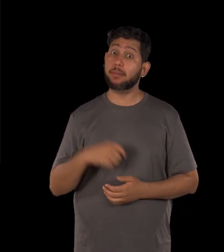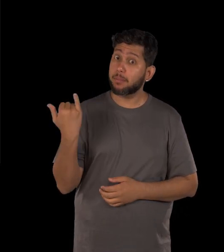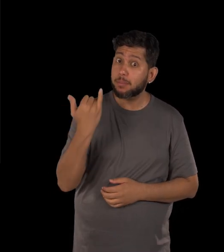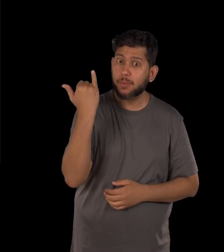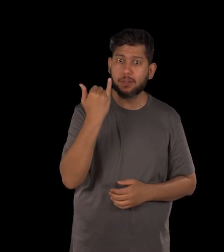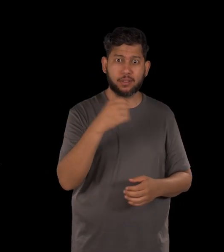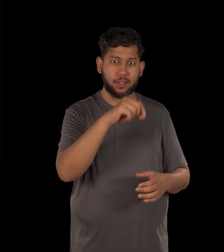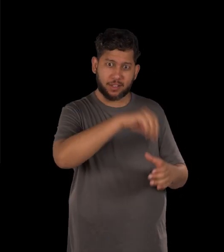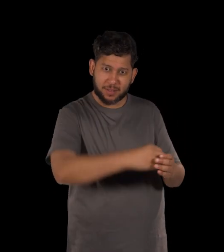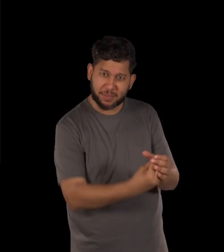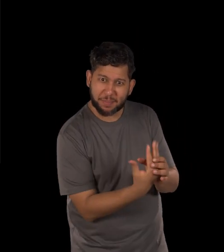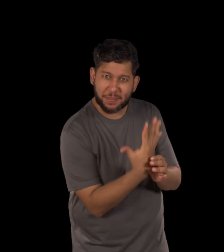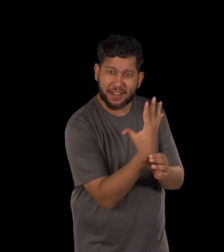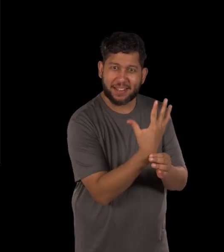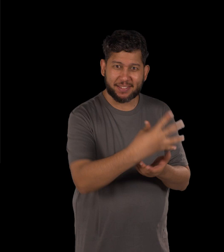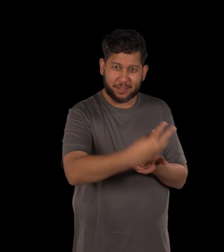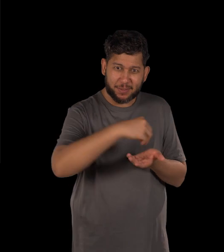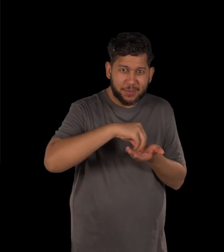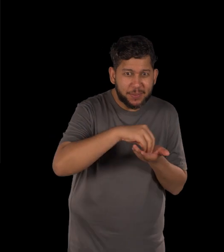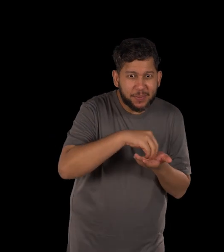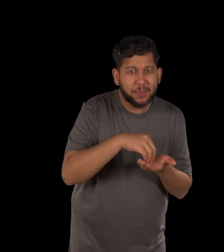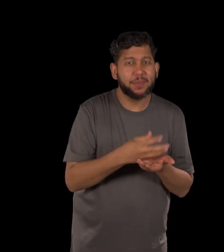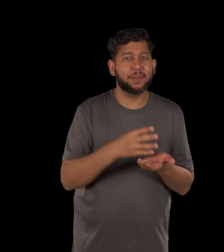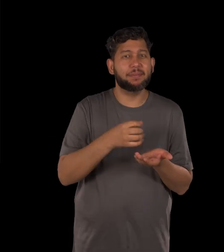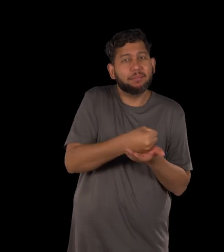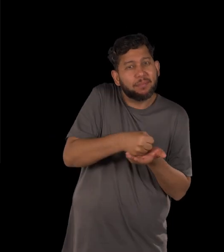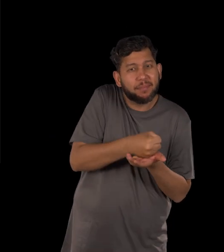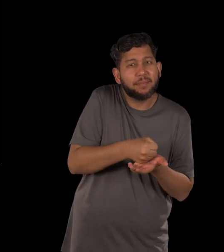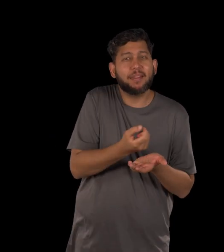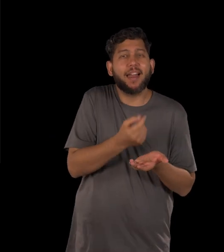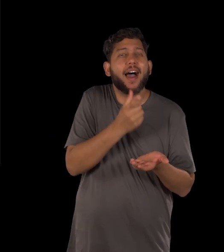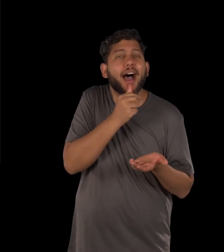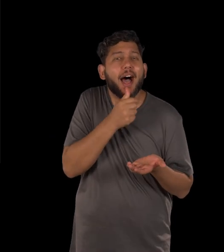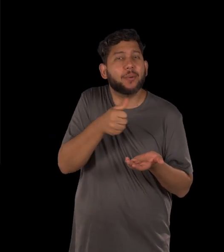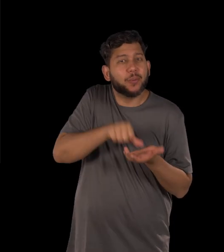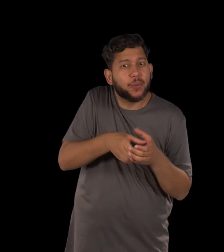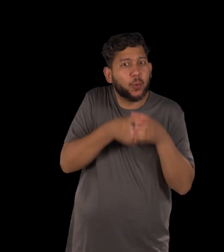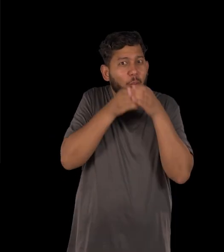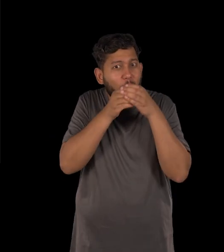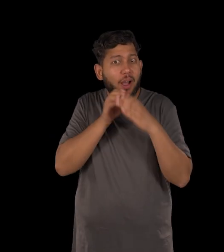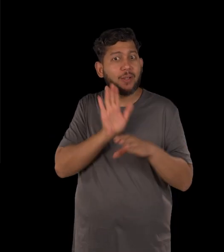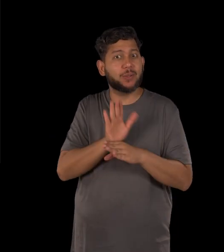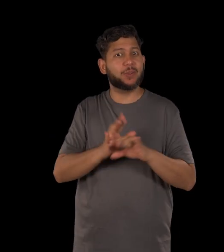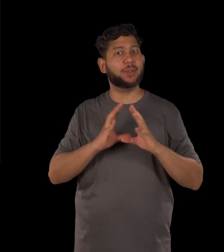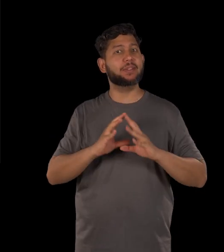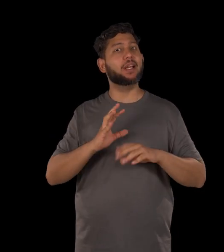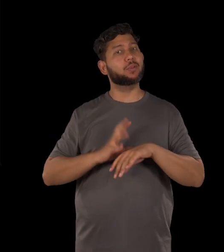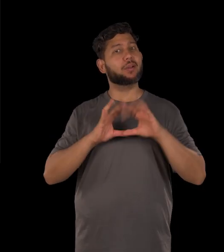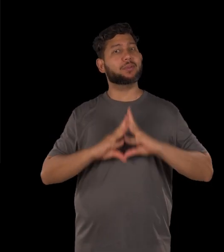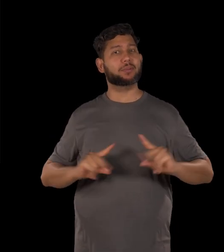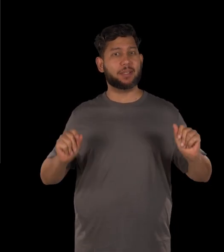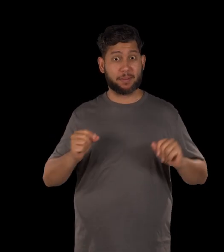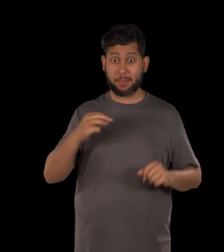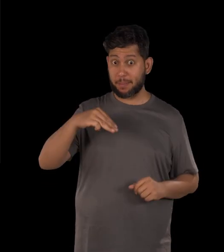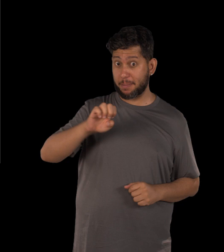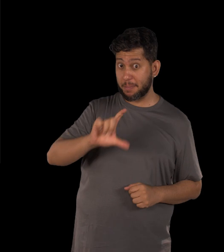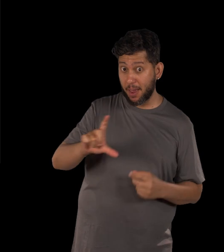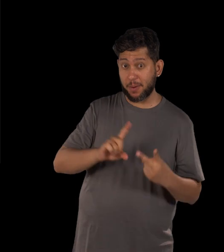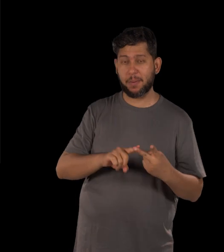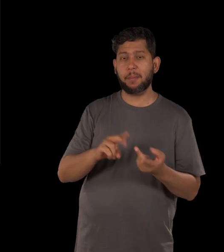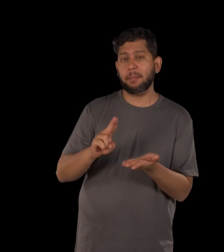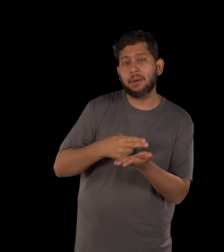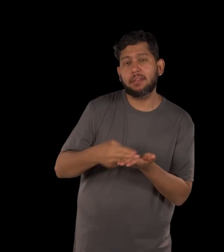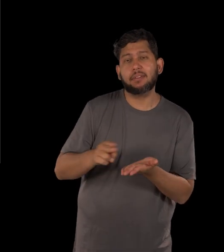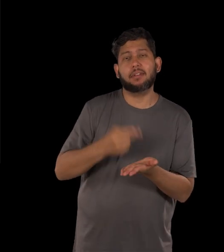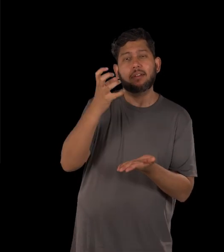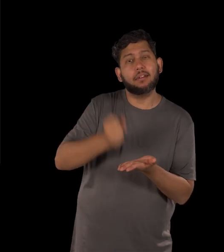uso de plantas e água para a cura de doenças, além das propriedades medicinais do mel, da manteiga clarificada